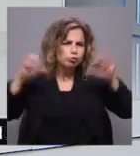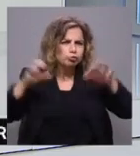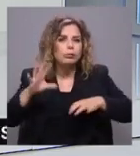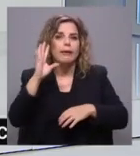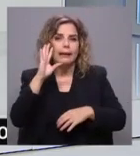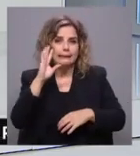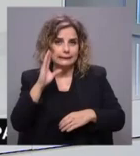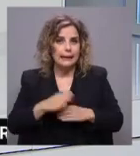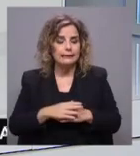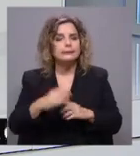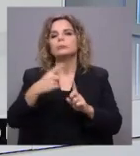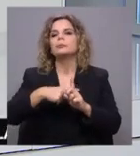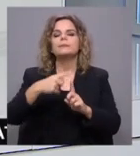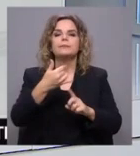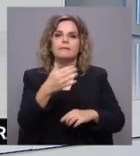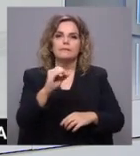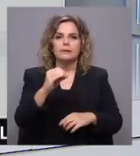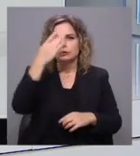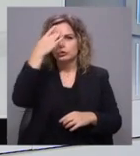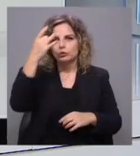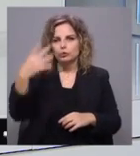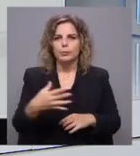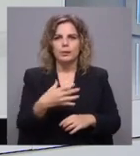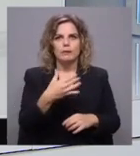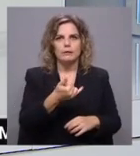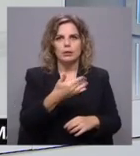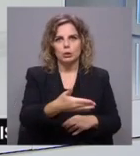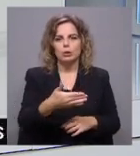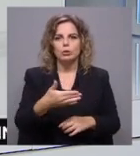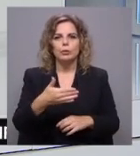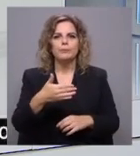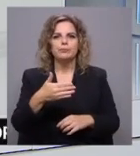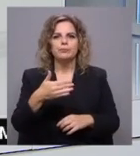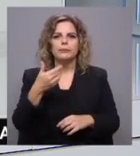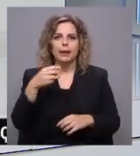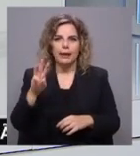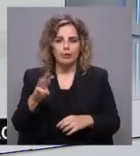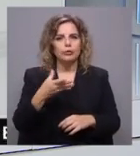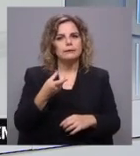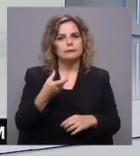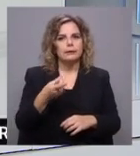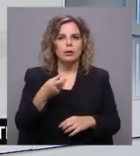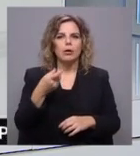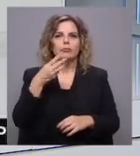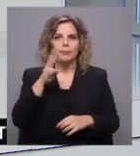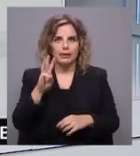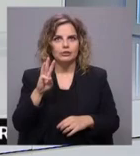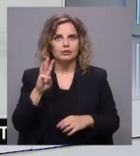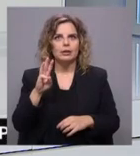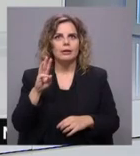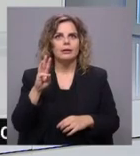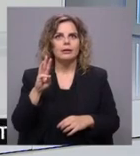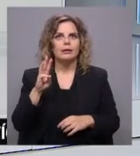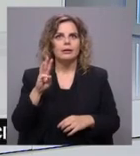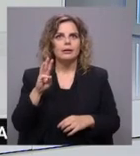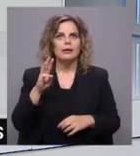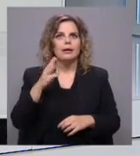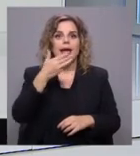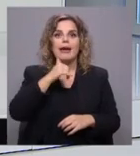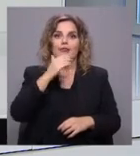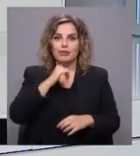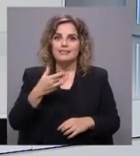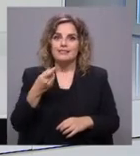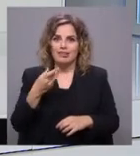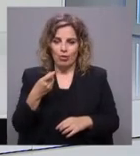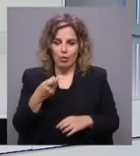temperatura máxima de 20 graus em Setúbal, 21 em Évora, 19 em Beja e 21 também em Faro. O vento aqui também